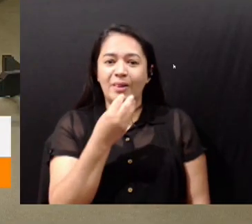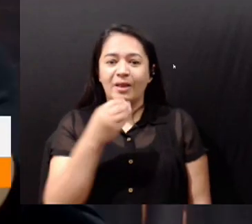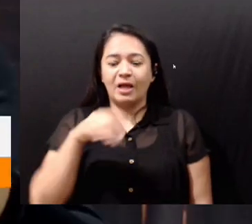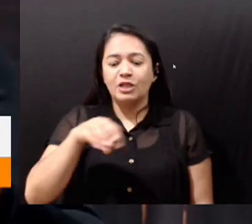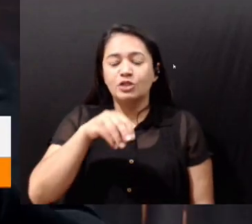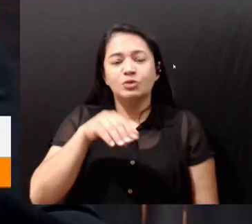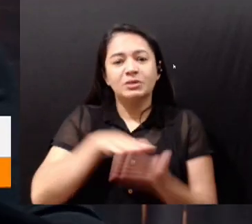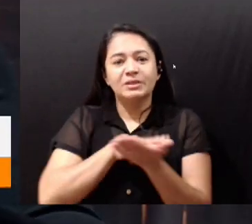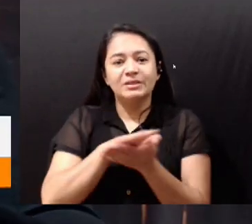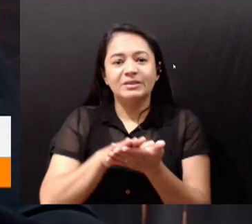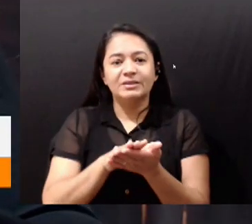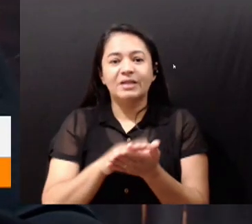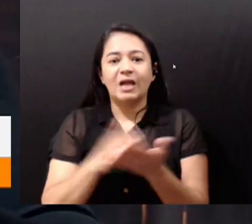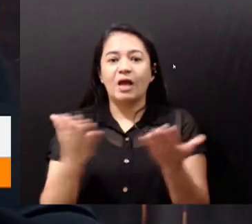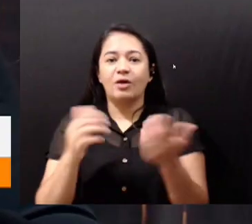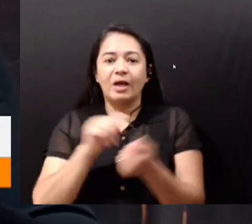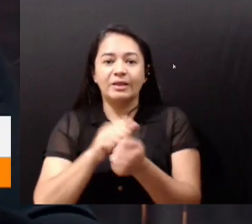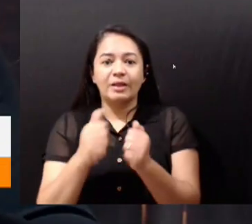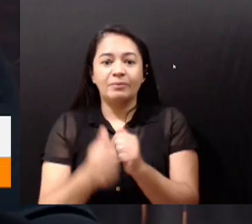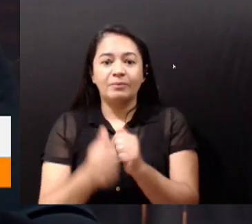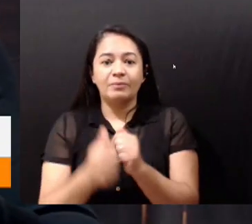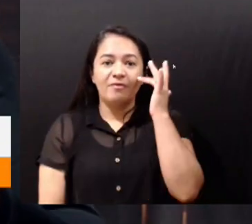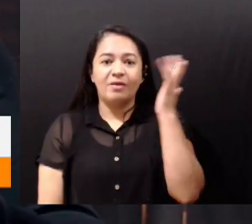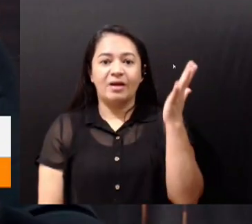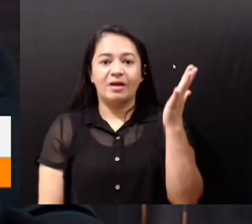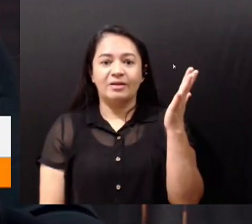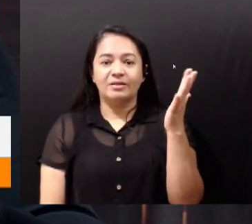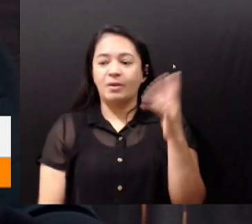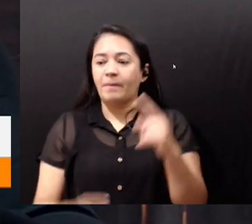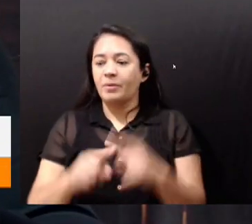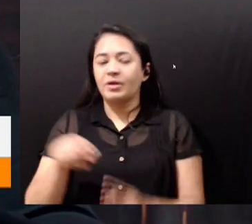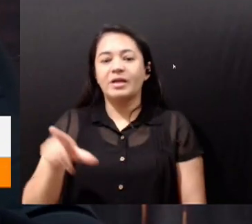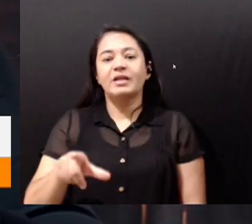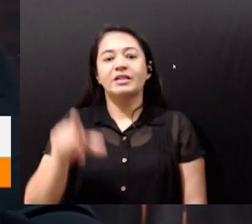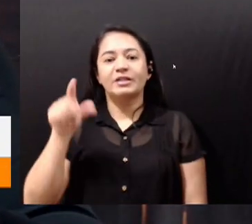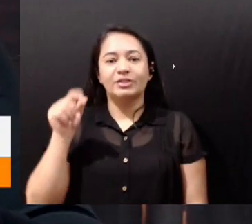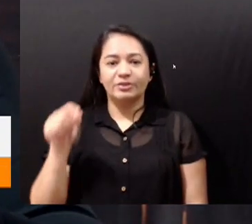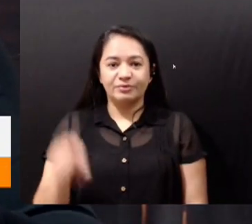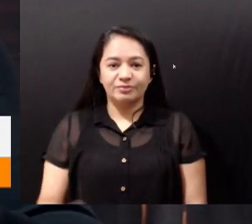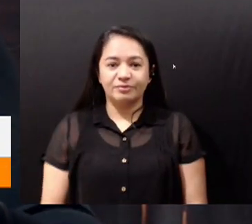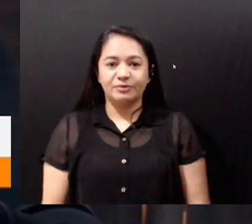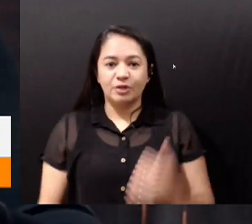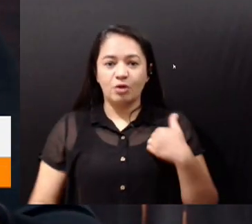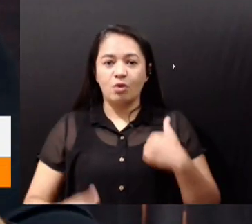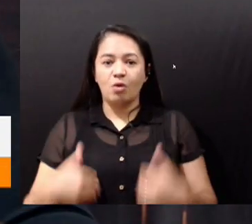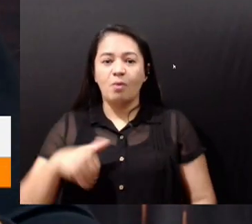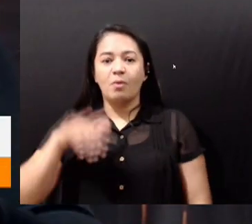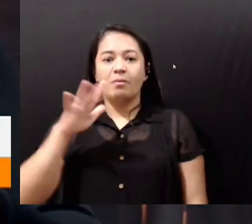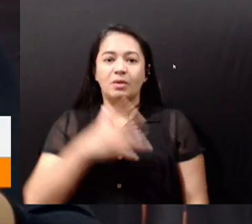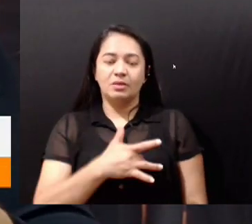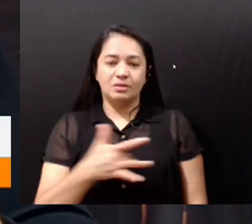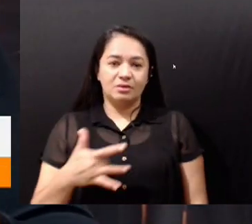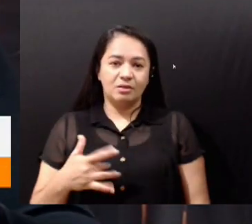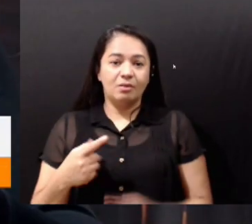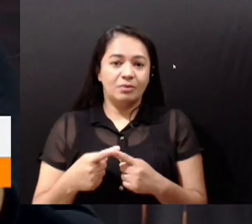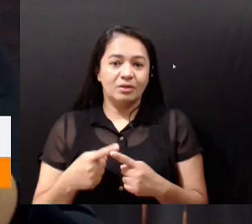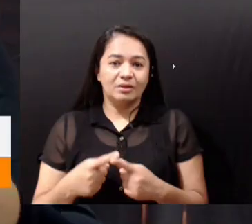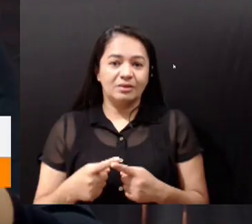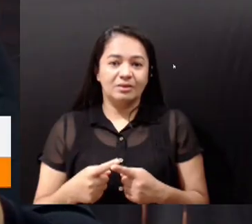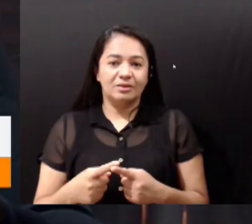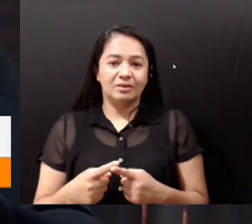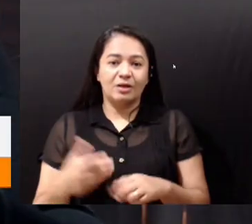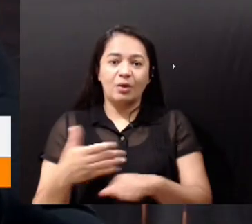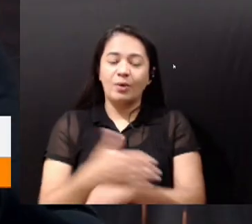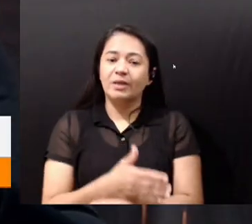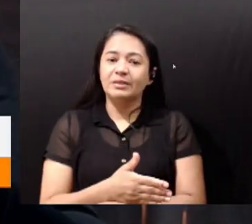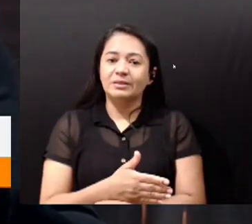adaptou facilmente quando ele fez a escolha de, né, ter um corpo mais saudável, porque já não tem o acesso. e